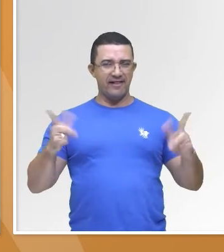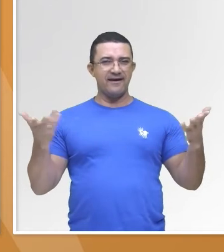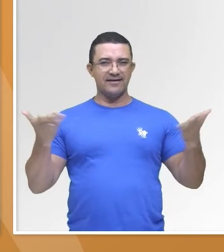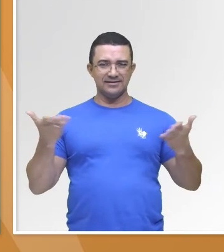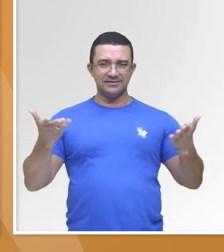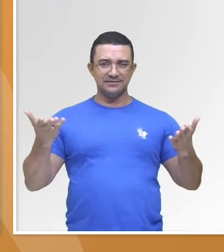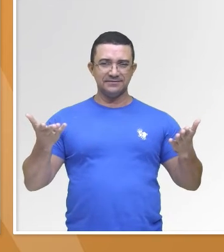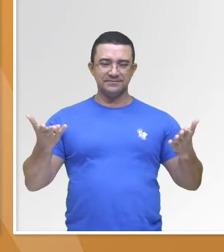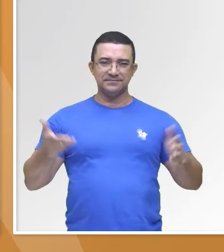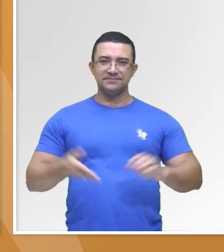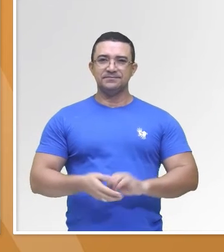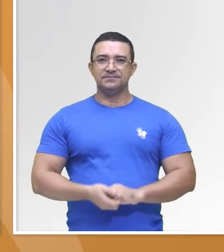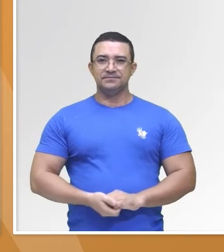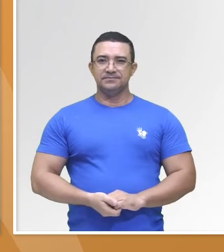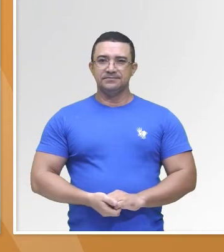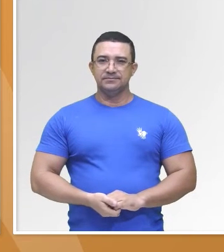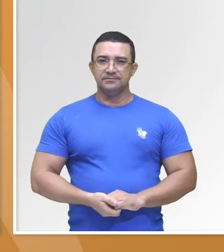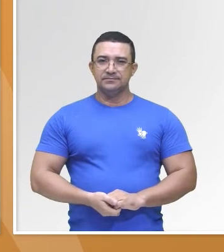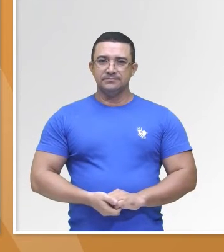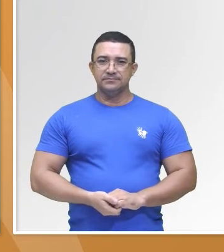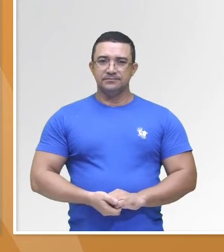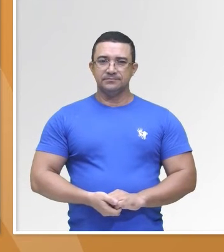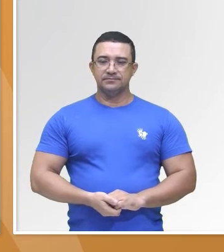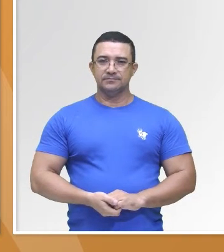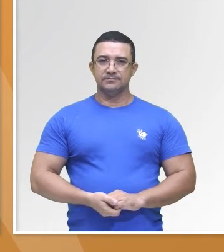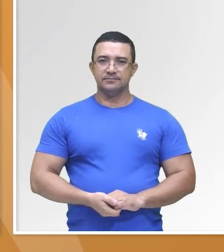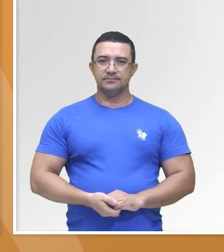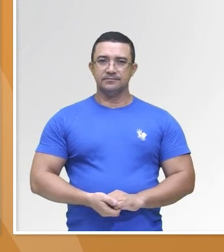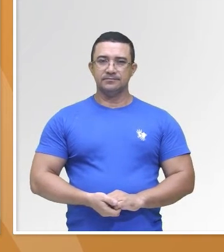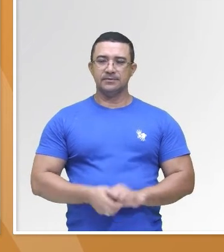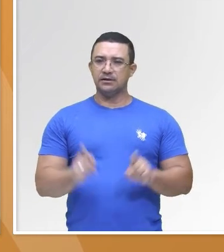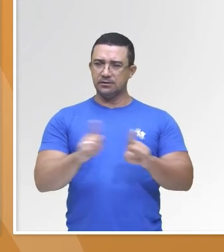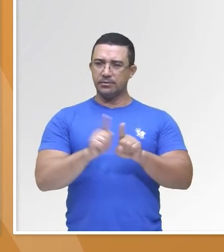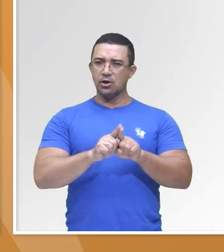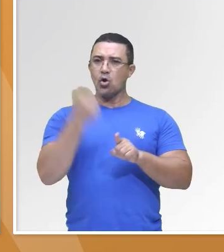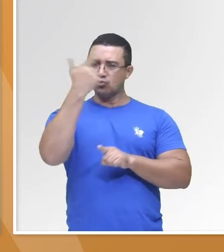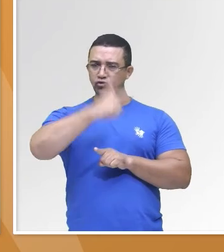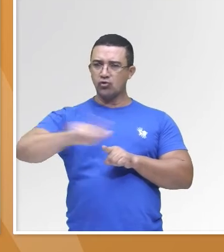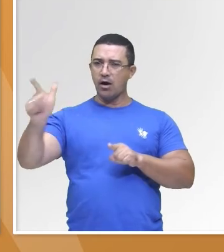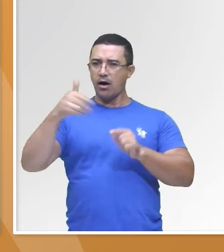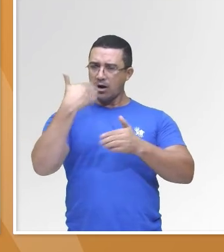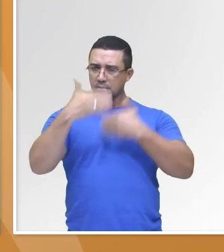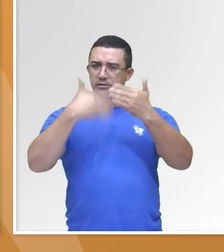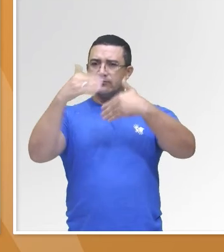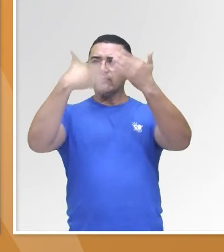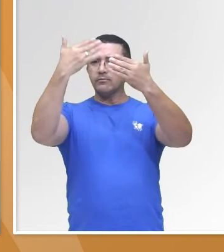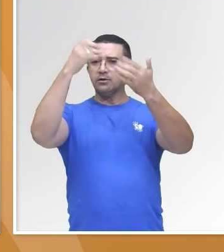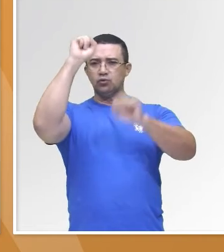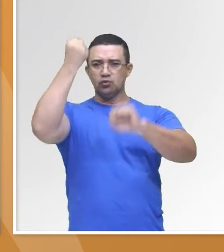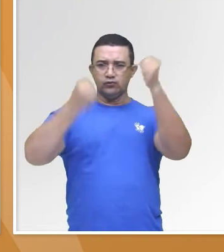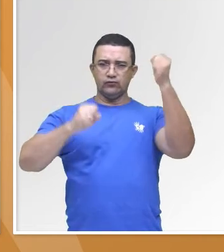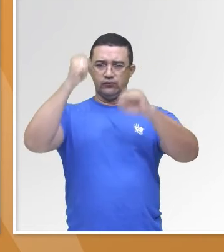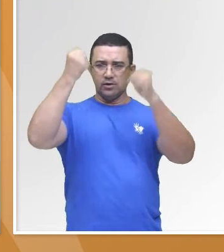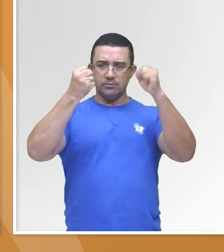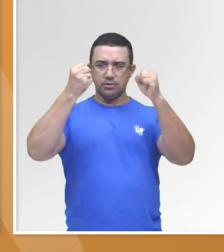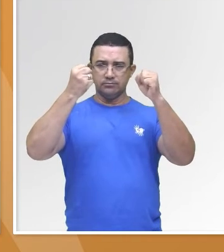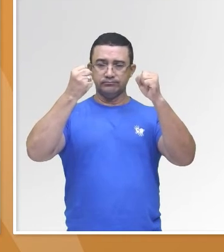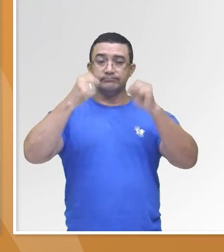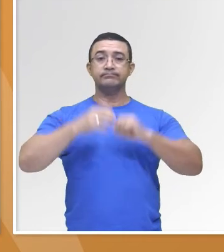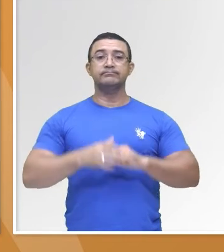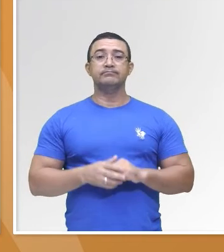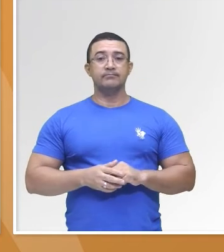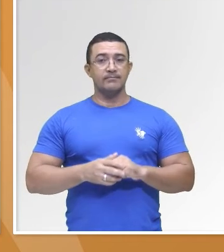coisa, certo? Ainda sobre o desenvolvimento das indústrias, a gente vai ver que essas indústrias,